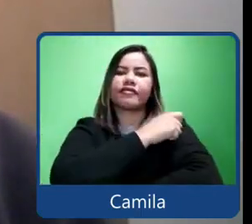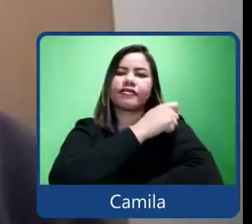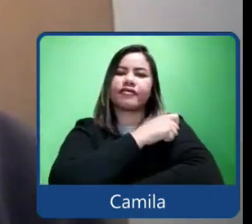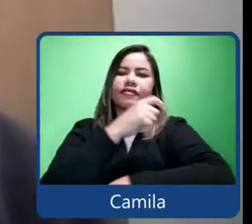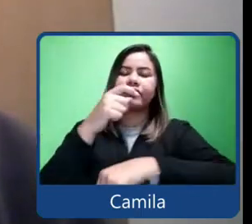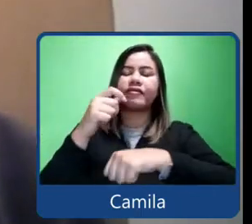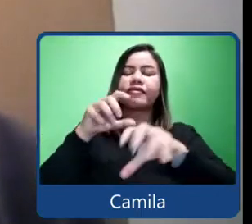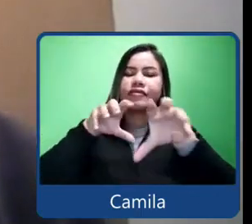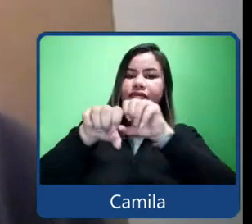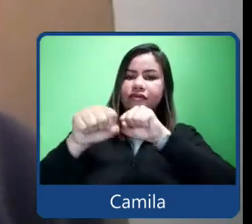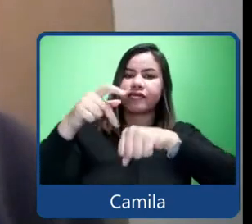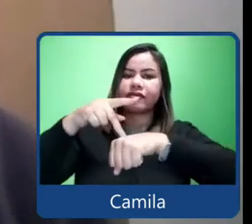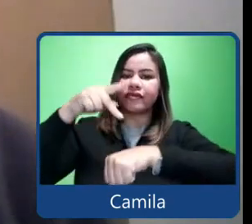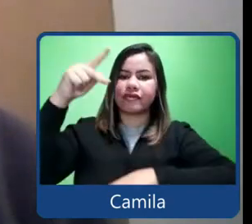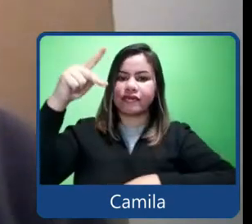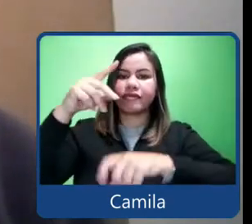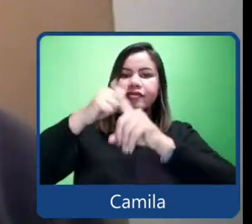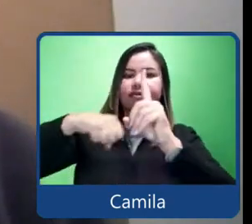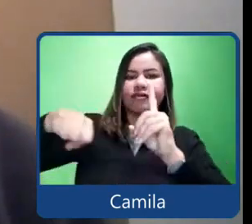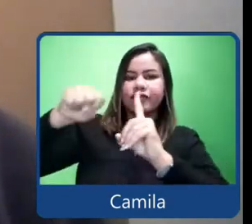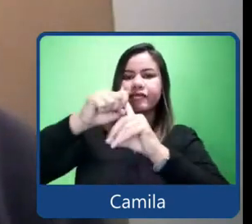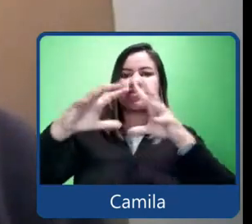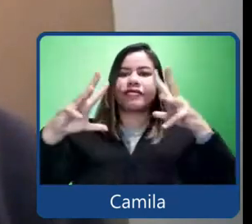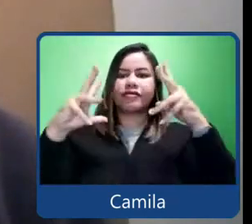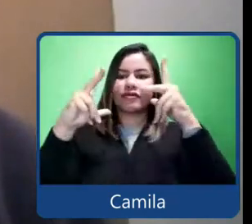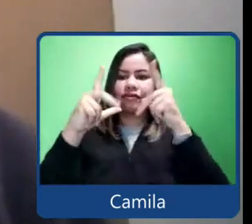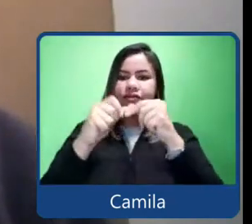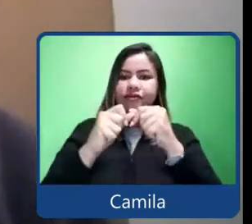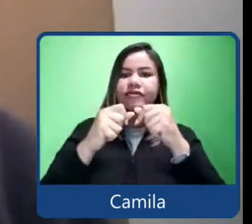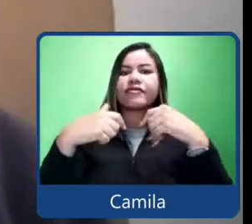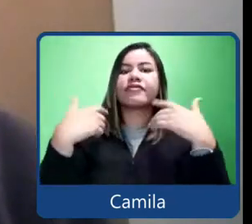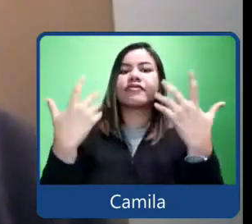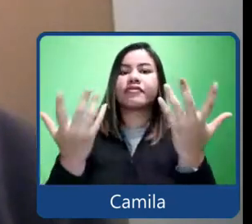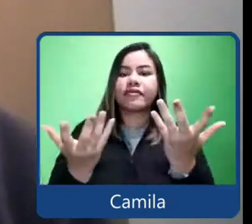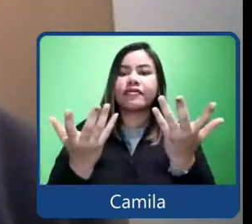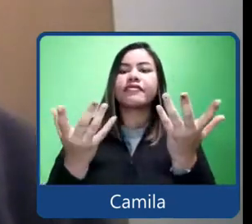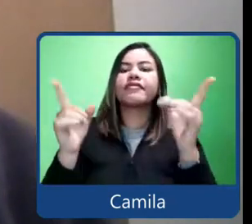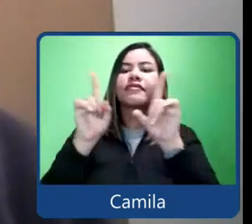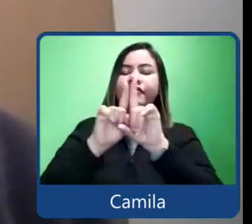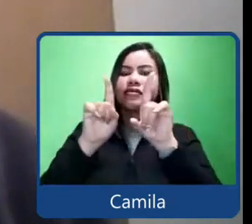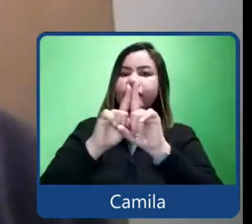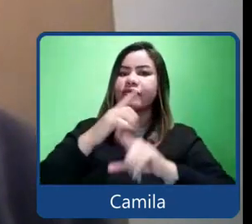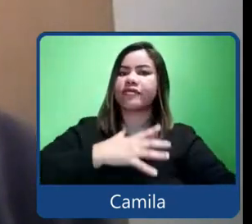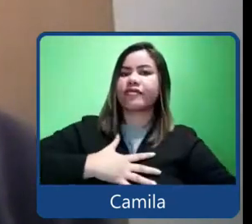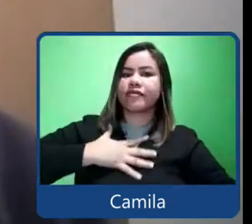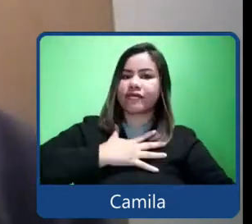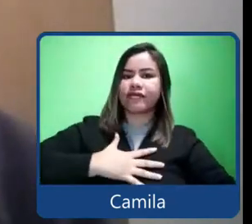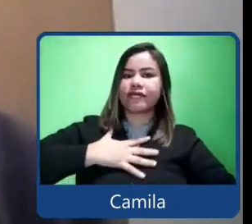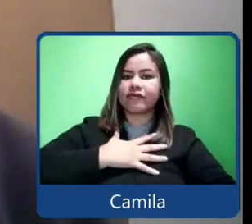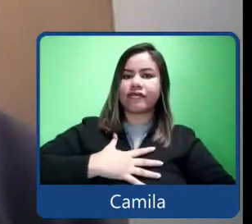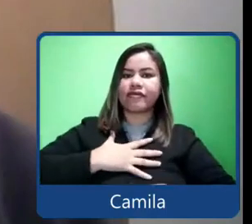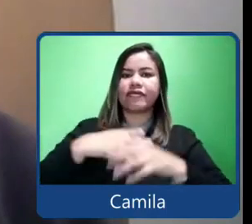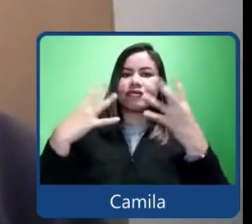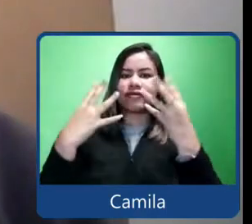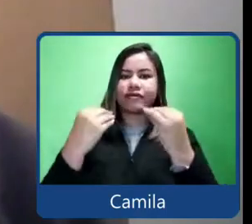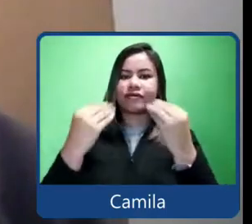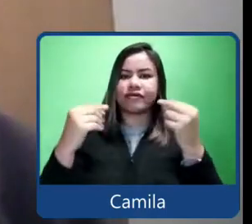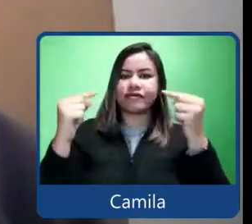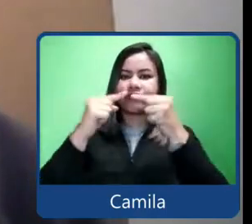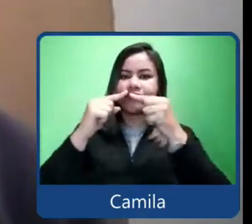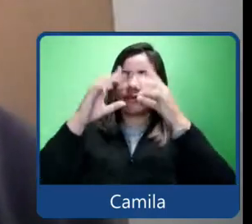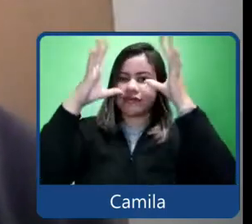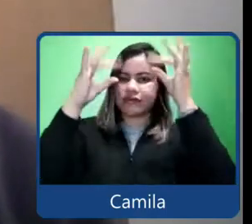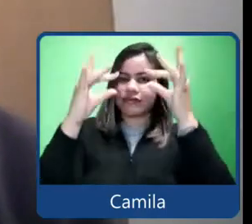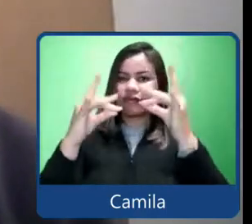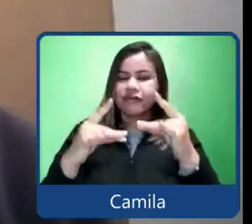sociedade civil de maneira geral. Então eu sou também um interessado, muito indiretamente, não sou especialista em mudanças do